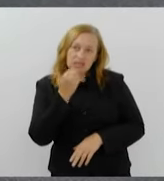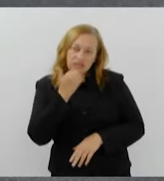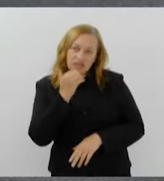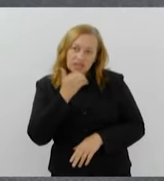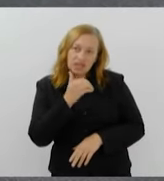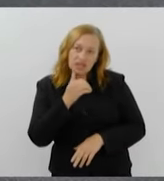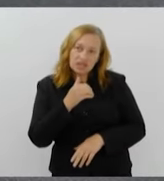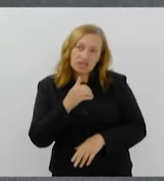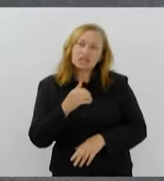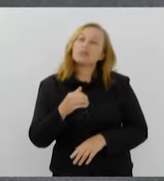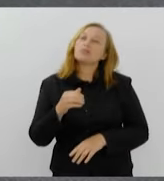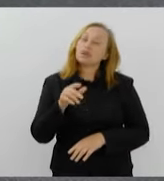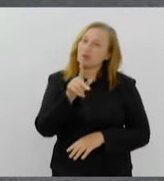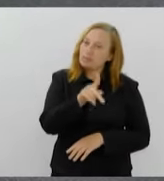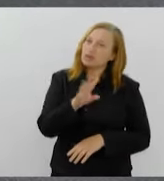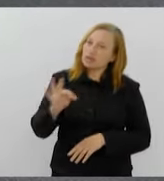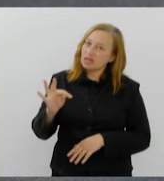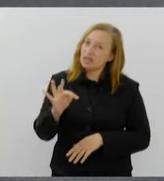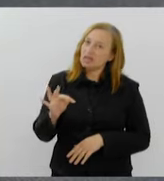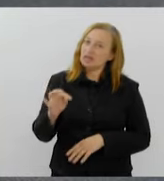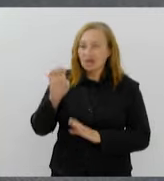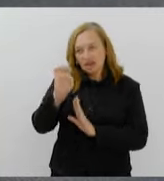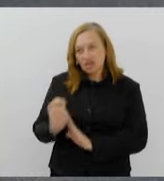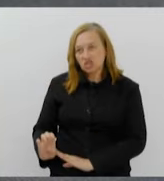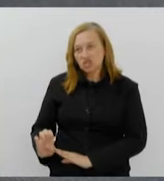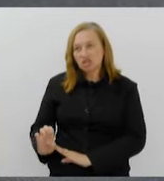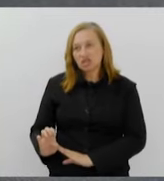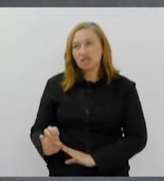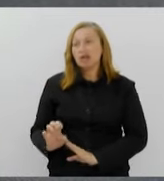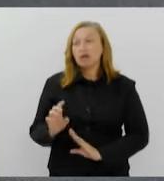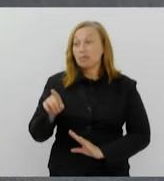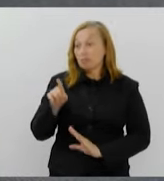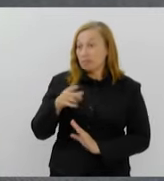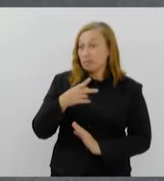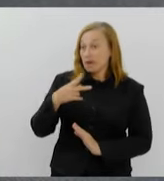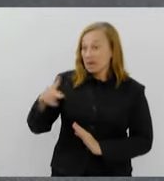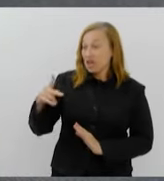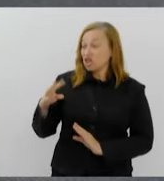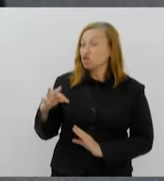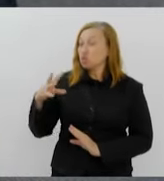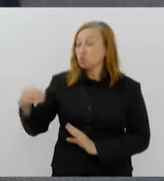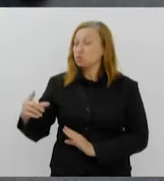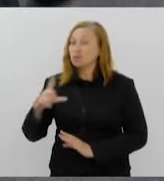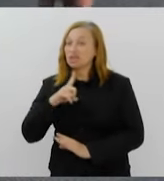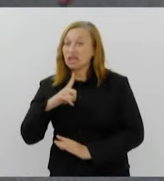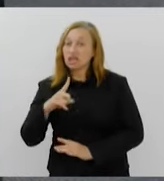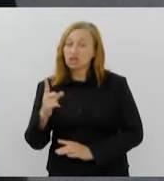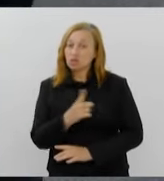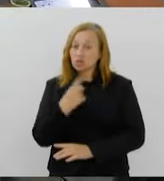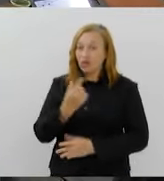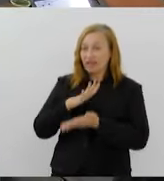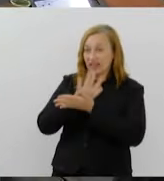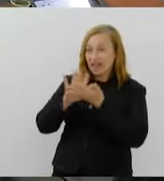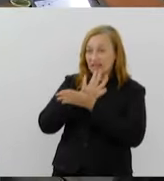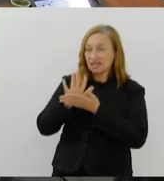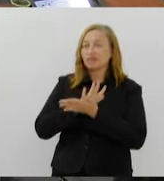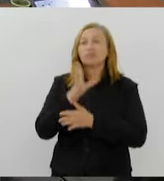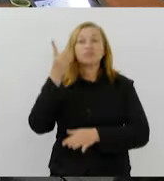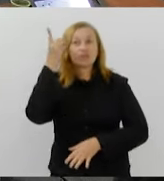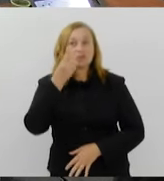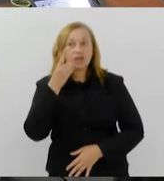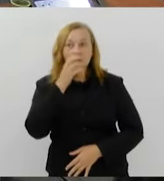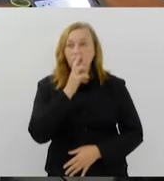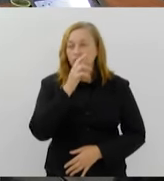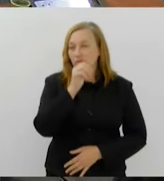principalmente pelo PT para leres estudo pro outro lado nada Deus abençoe irmão Deputado Amorim eh